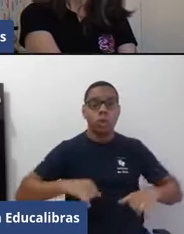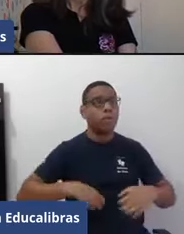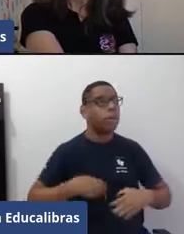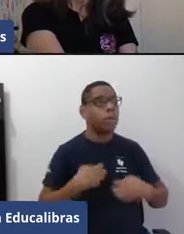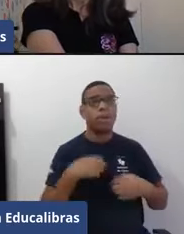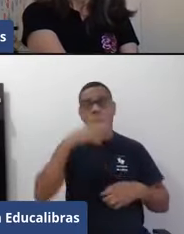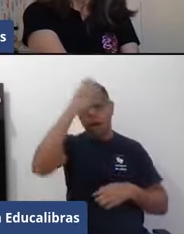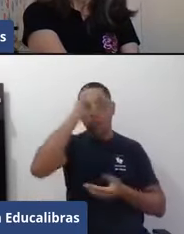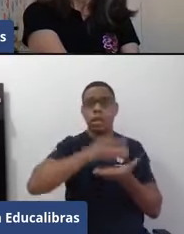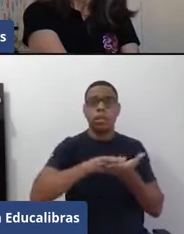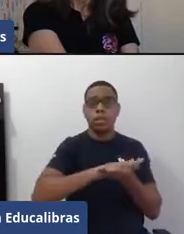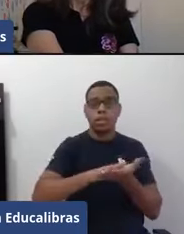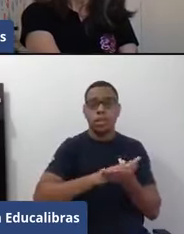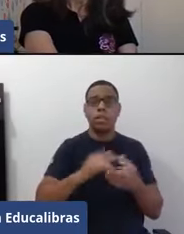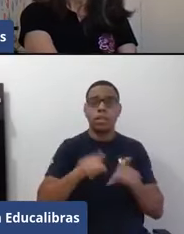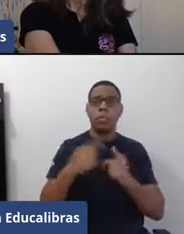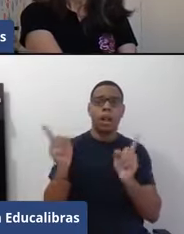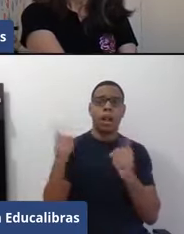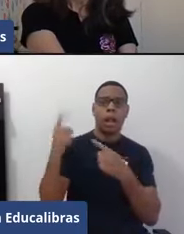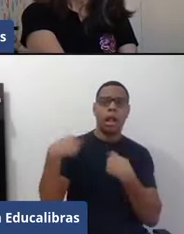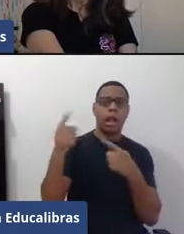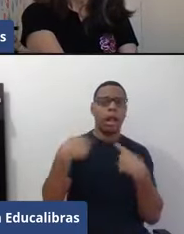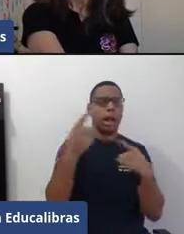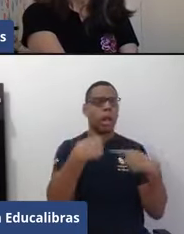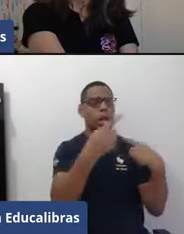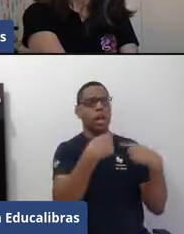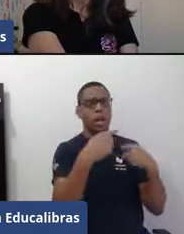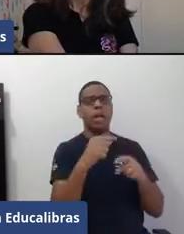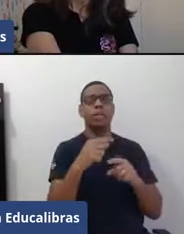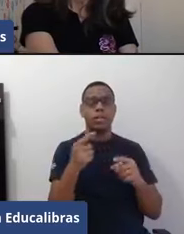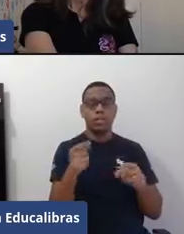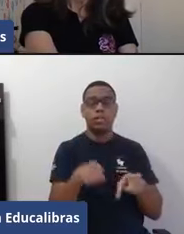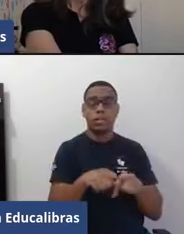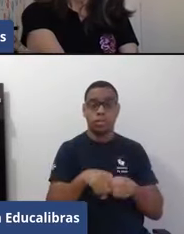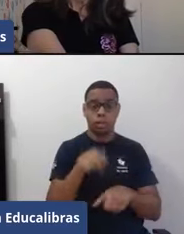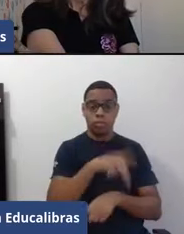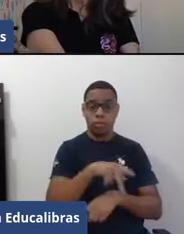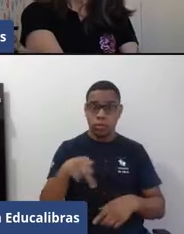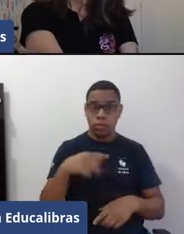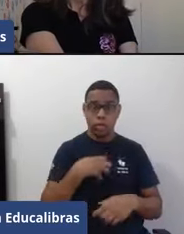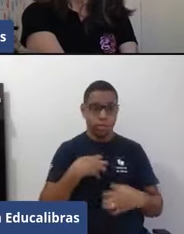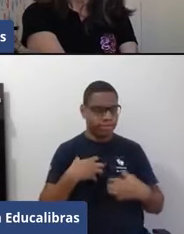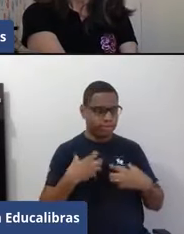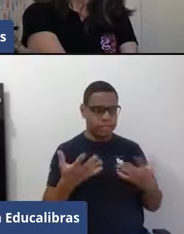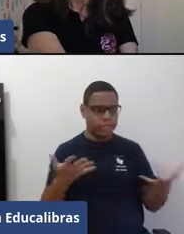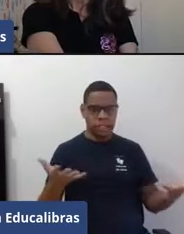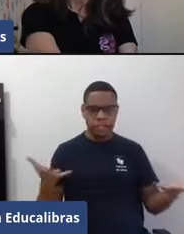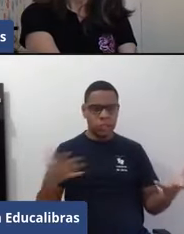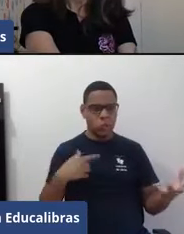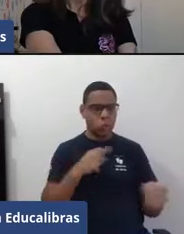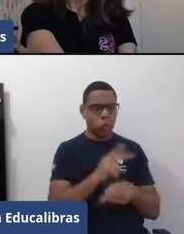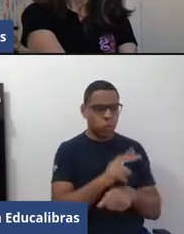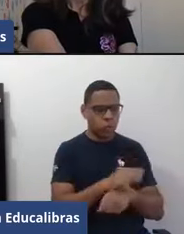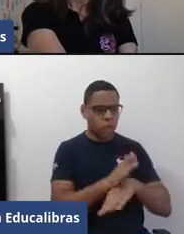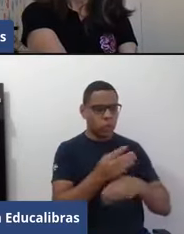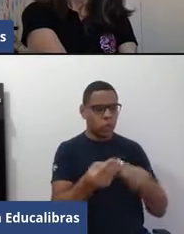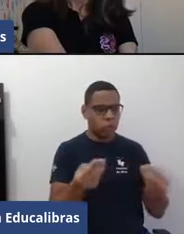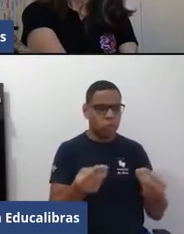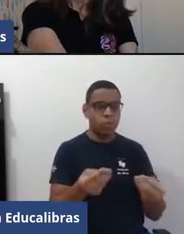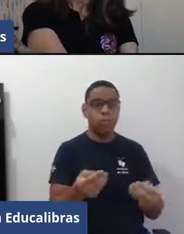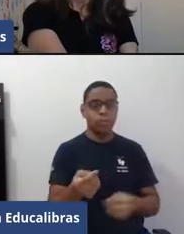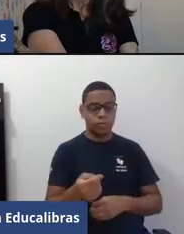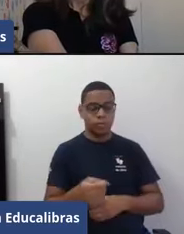ficar sofrendo todo tipo de bullying lá dentro e também deixando uma professora numa situação de vulnerabilidade por não saber cuidar dela. Eu fui essa pessoa que